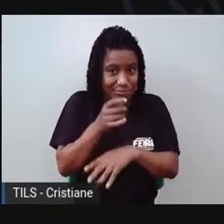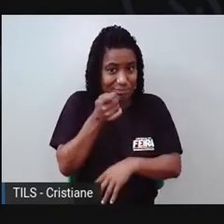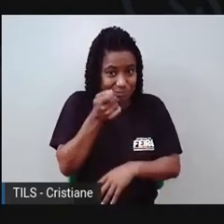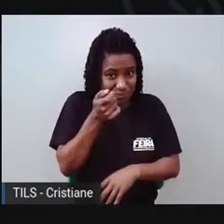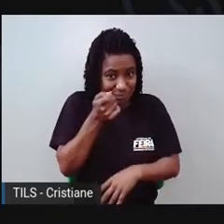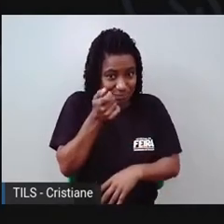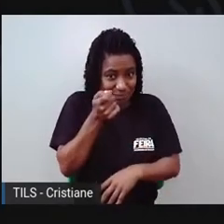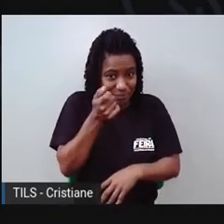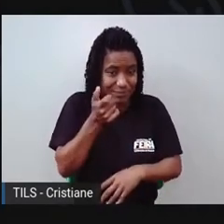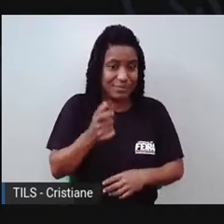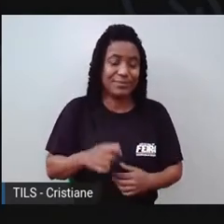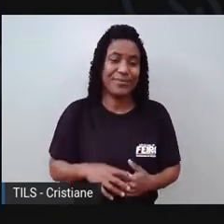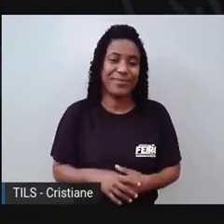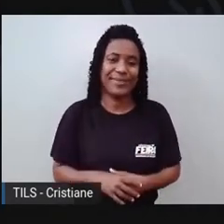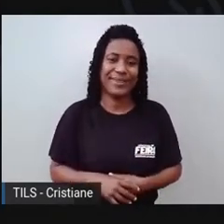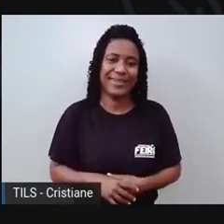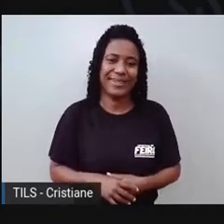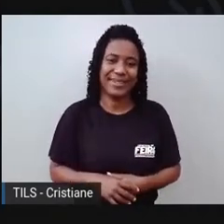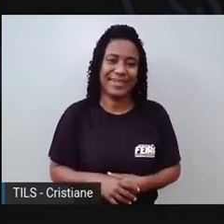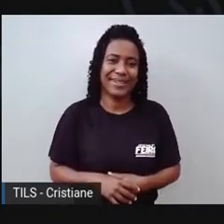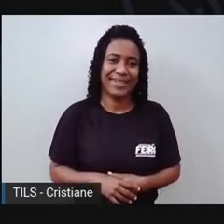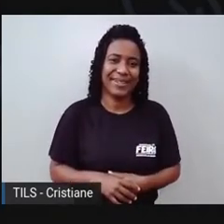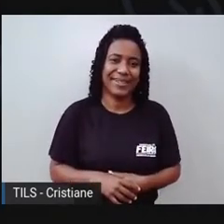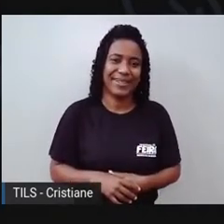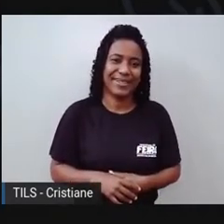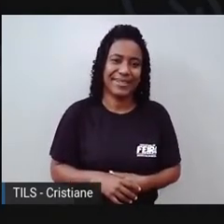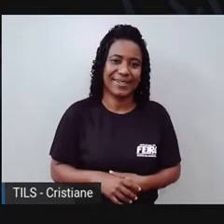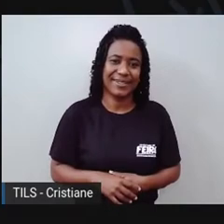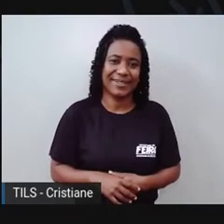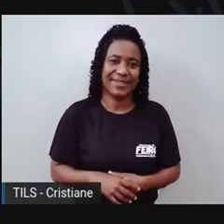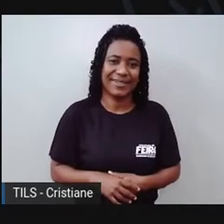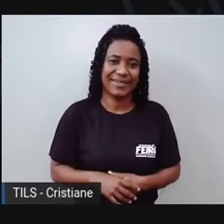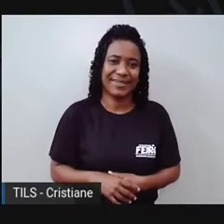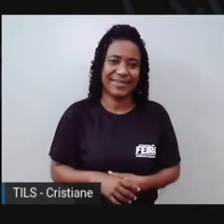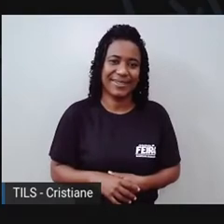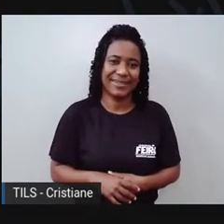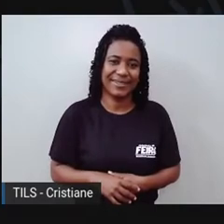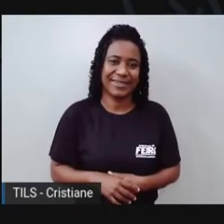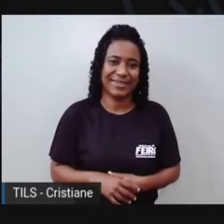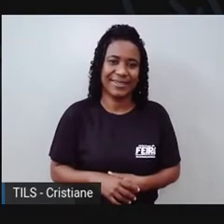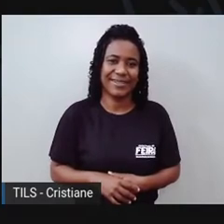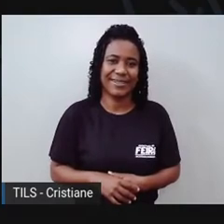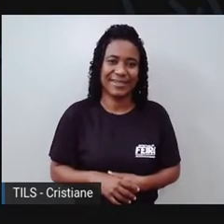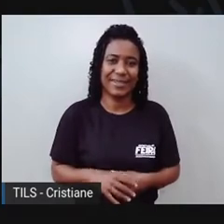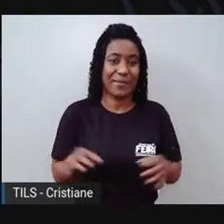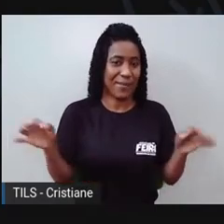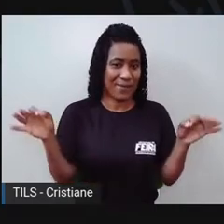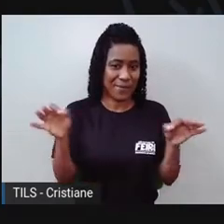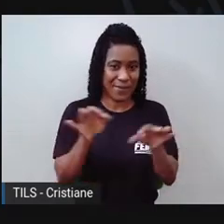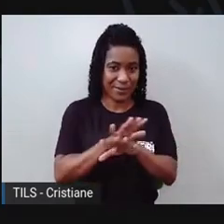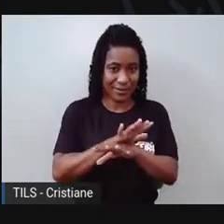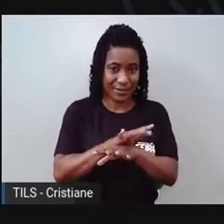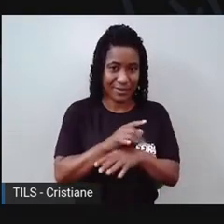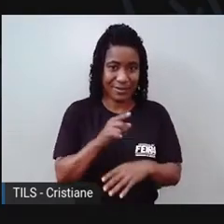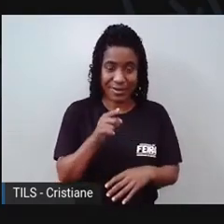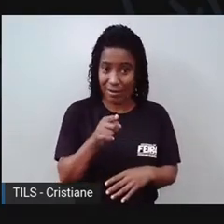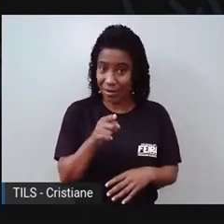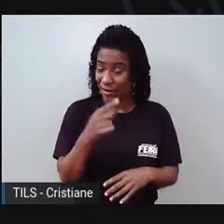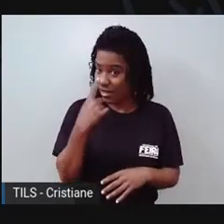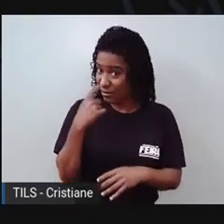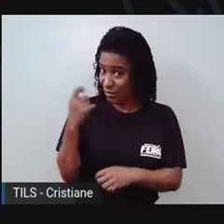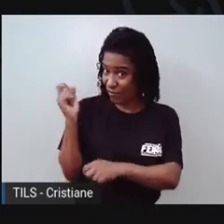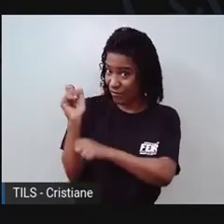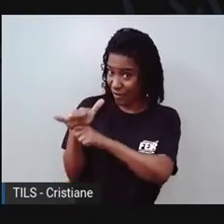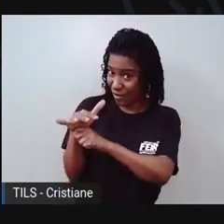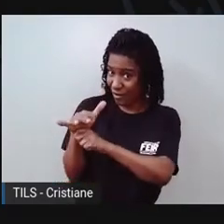Fazer logo a receita certa, né? Porque aí já faz um monte de massinha. Pronto, terminamos. Não pense que isso joga fora,